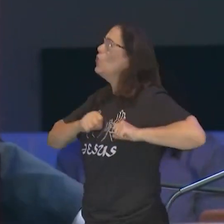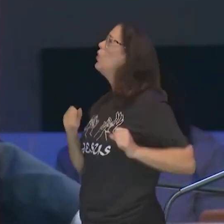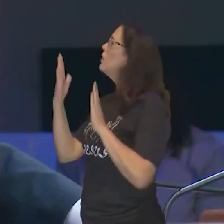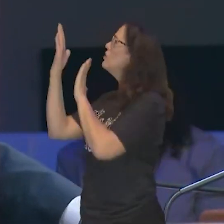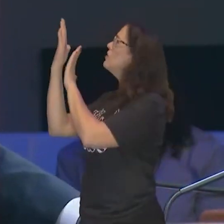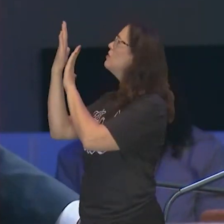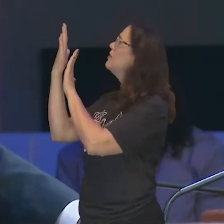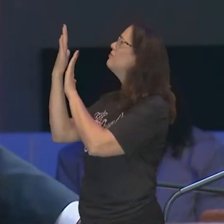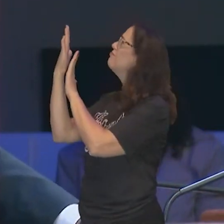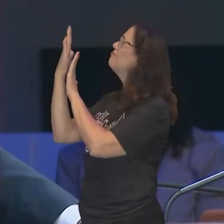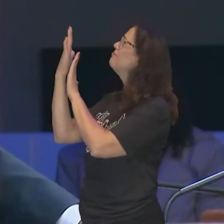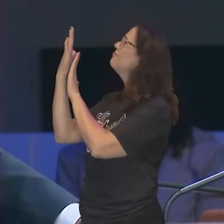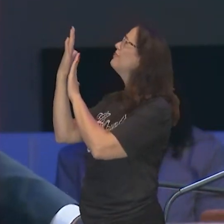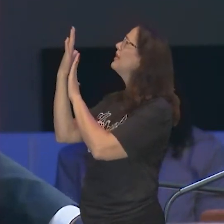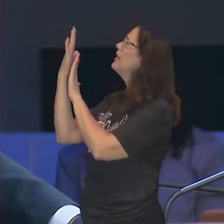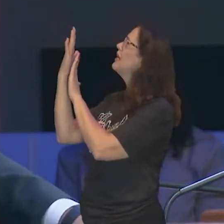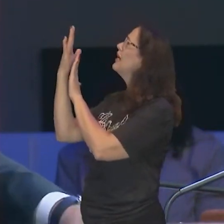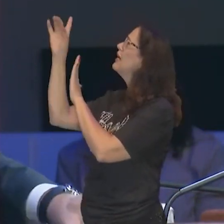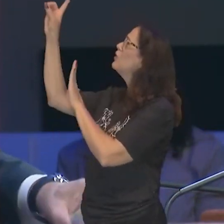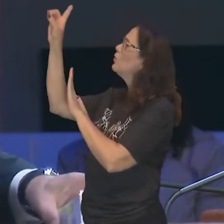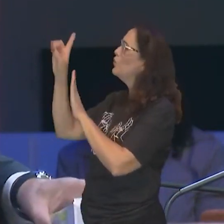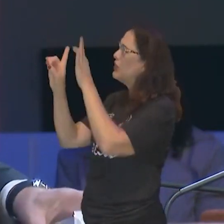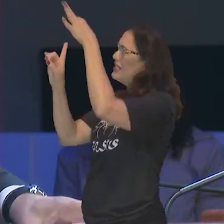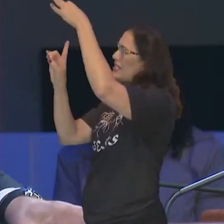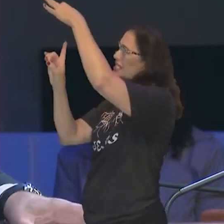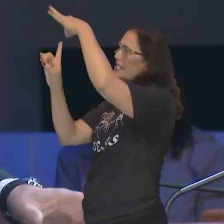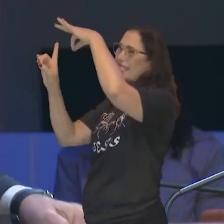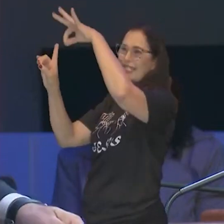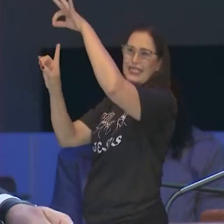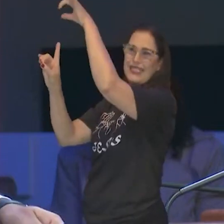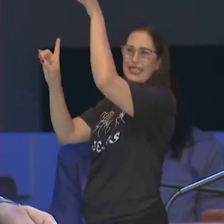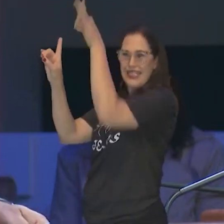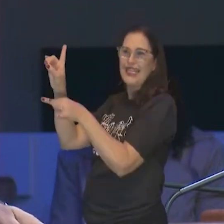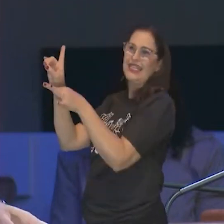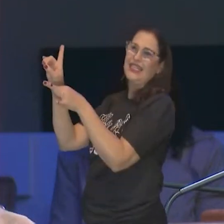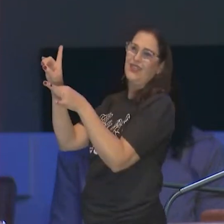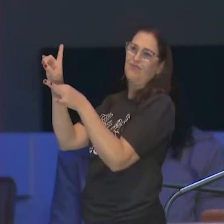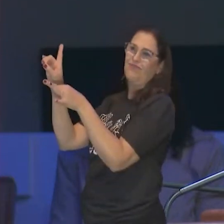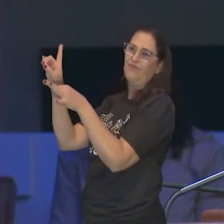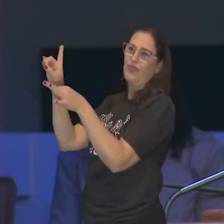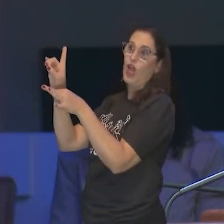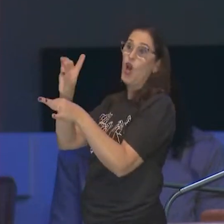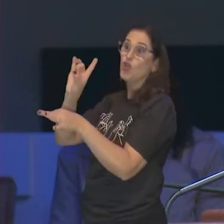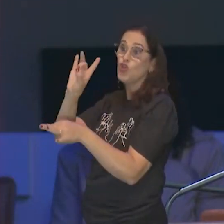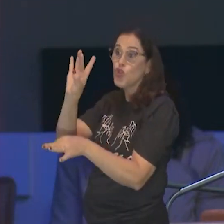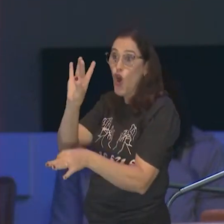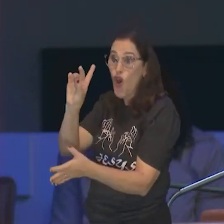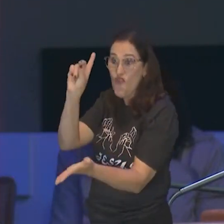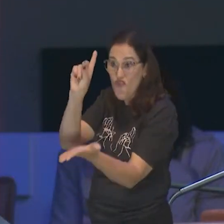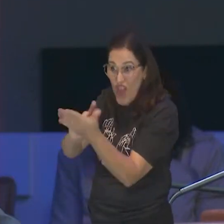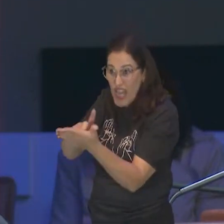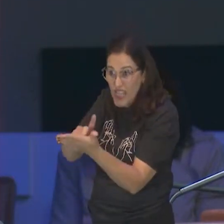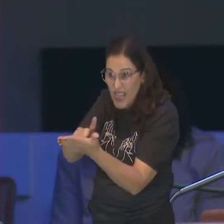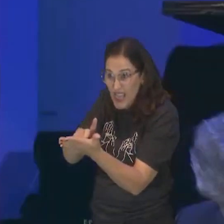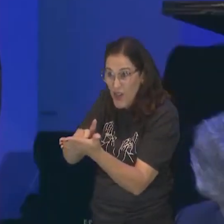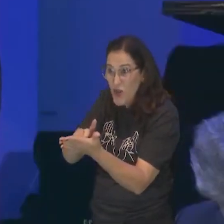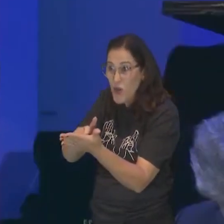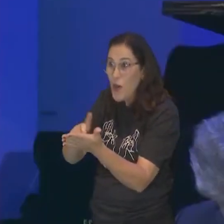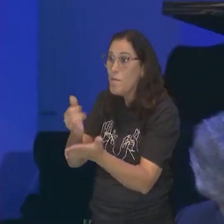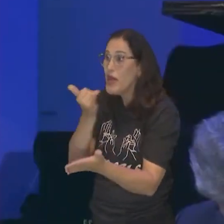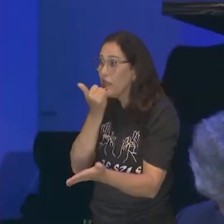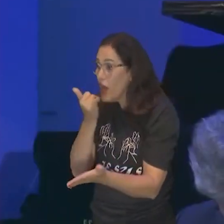diante da sua santa presença, porque só há de fato perdão quando há